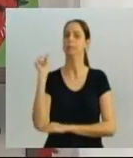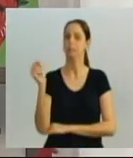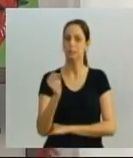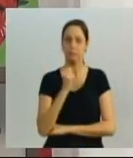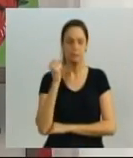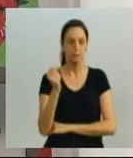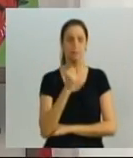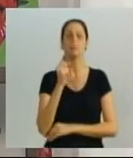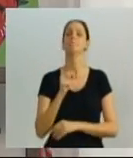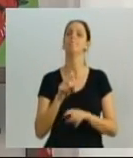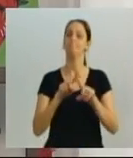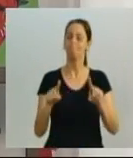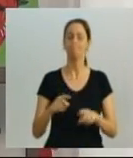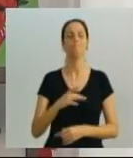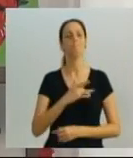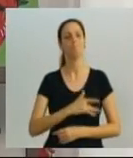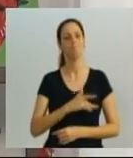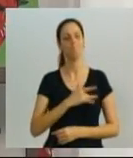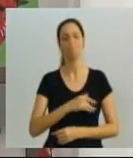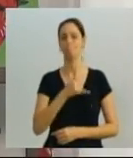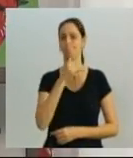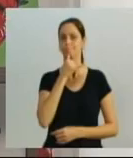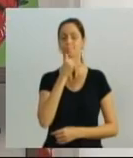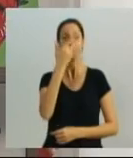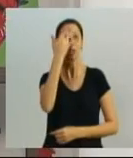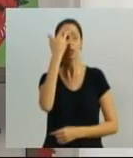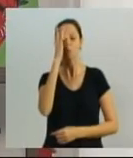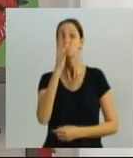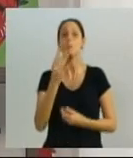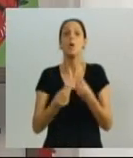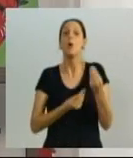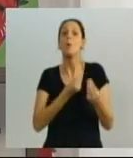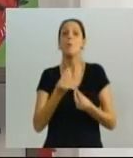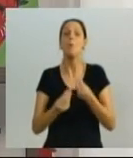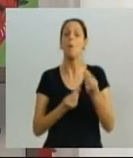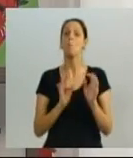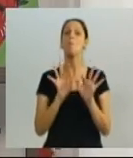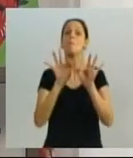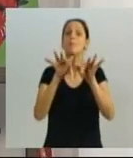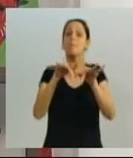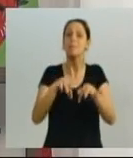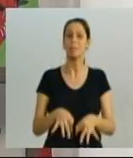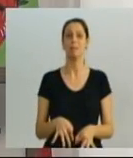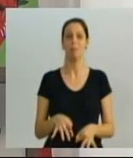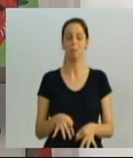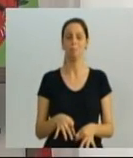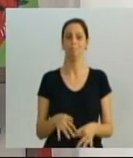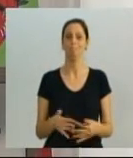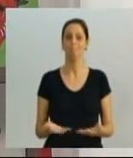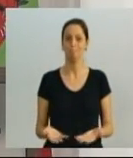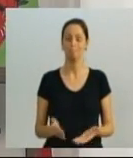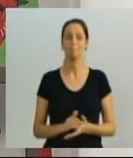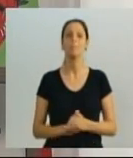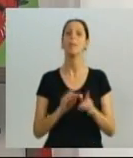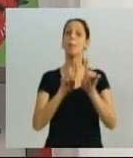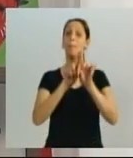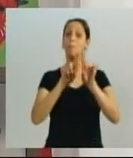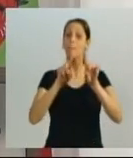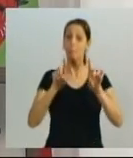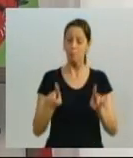que, infelizmente, nós ainda não sabemos aonde pode dar.